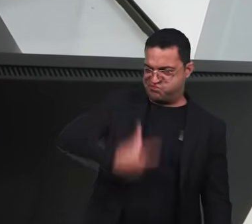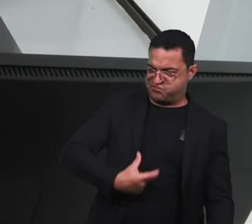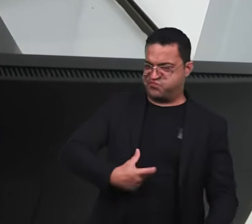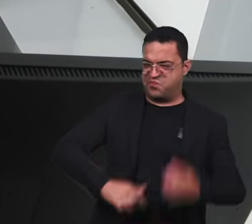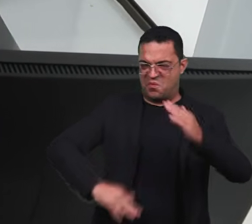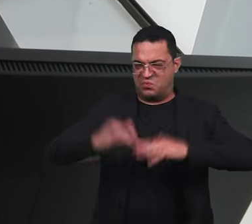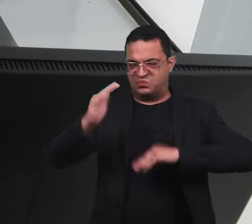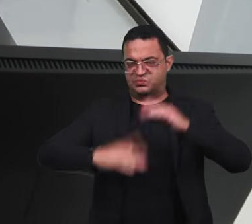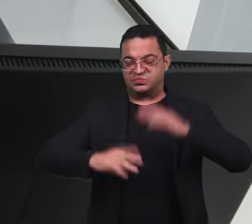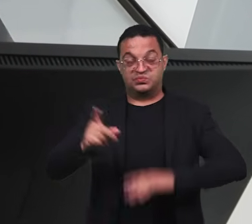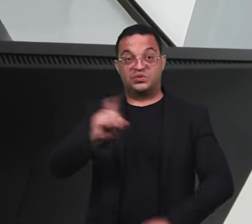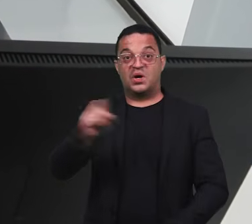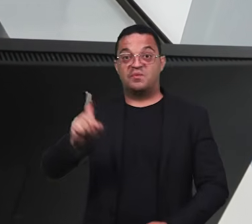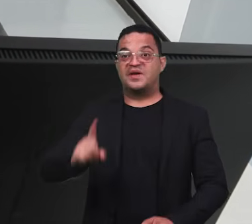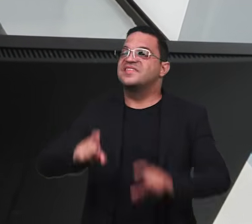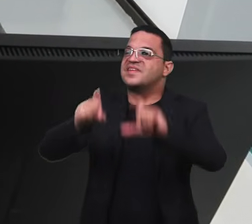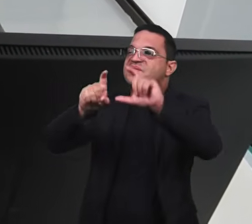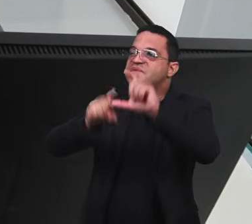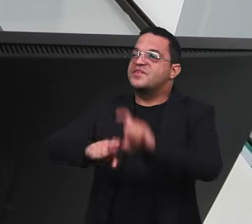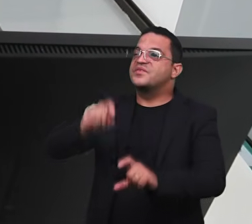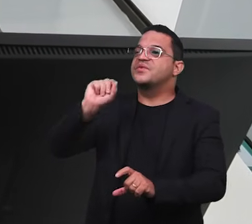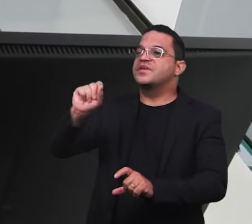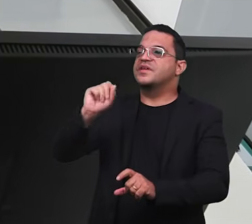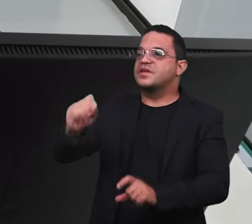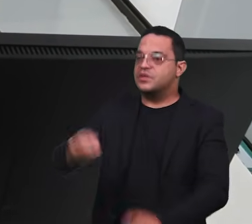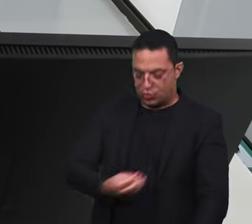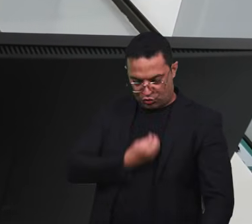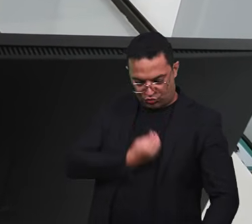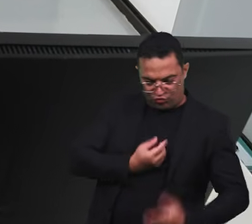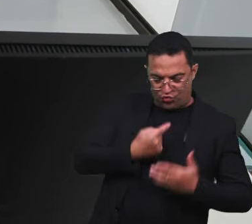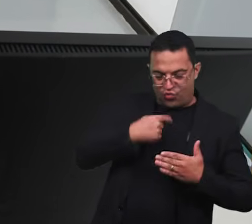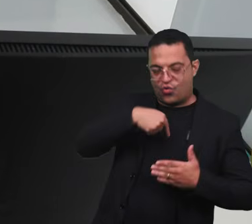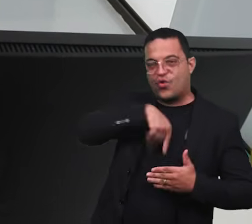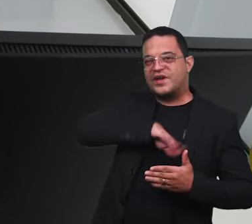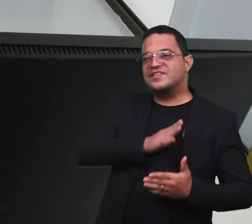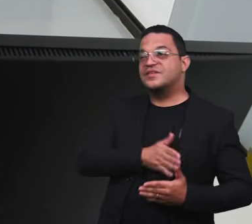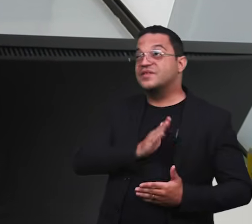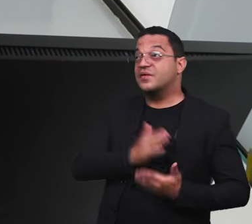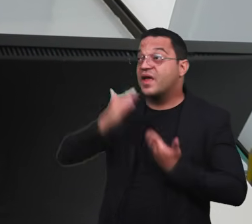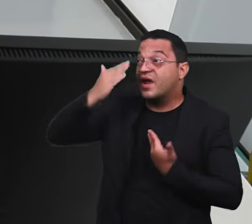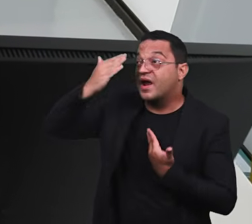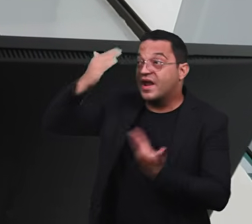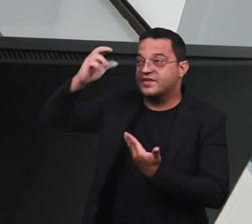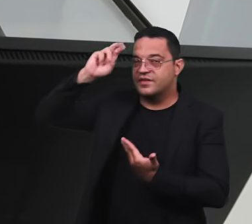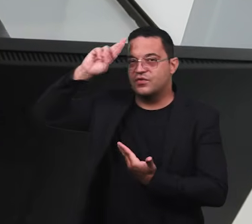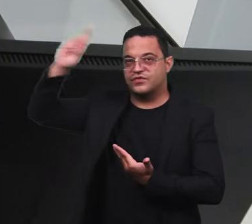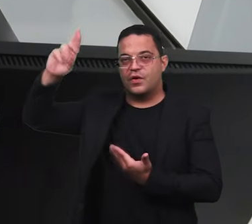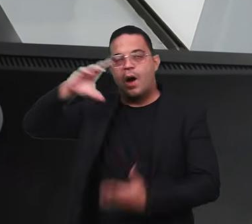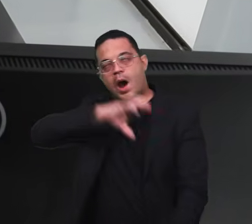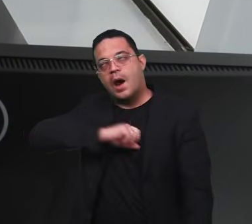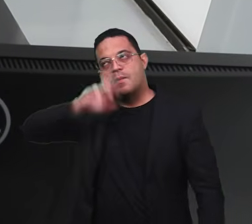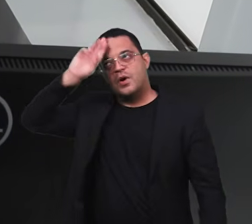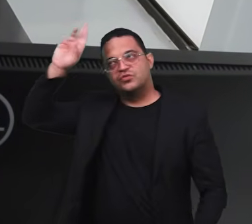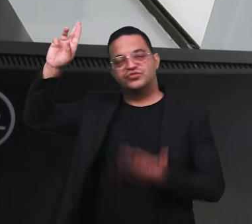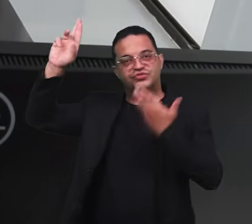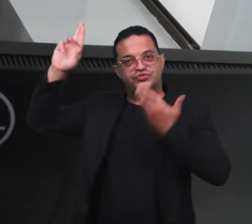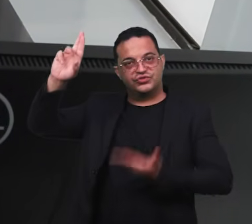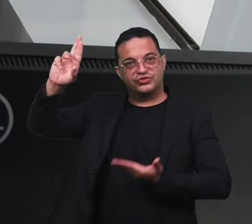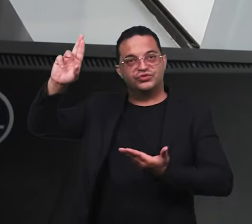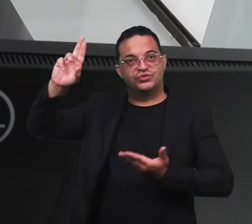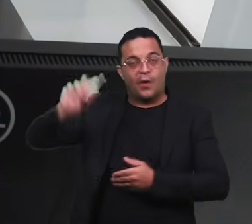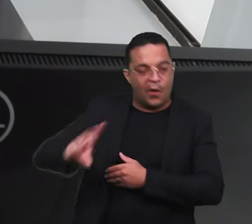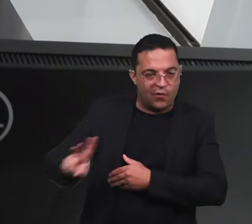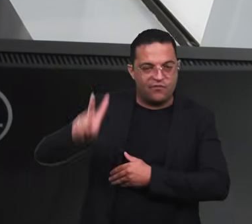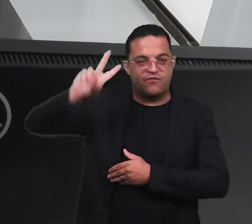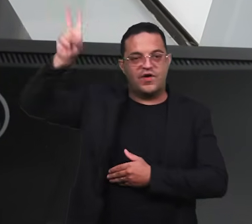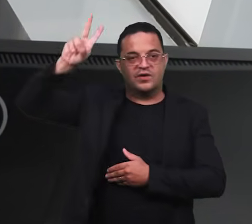da nossa profissão, depende daquilo que nós temos dentro de nós, que é a nossa gratidão, o nosso amor ao Senhor,